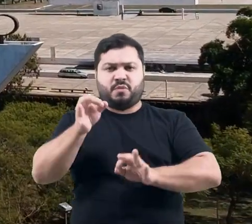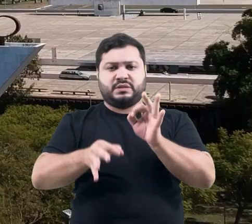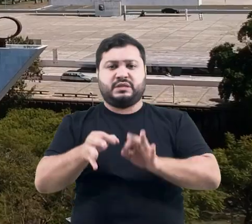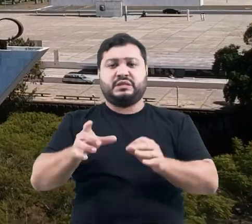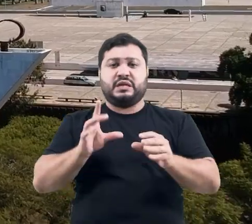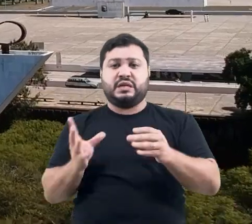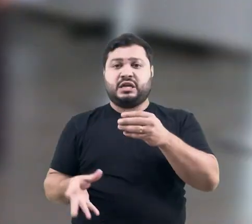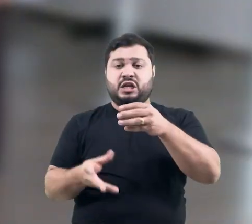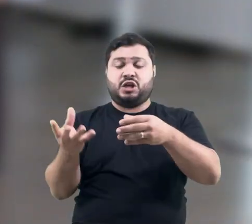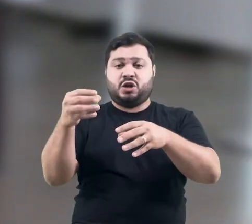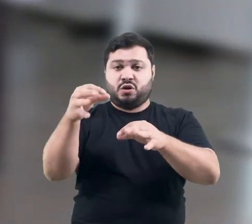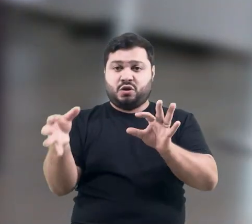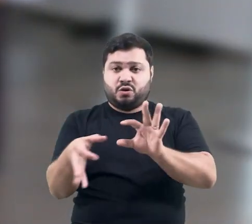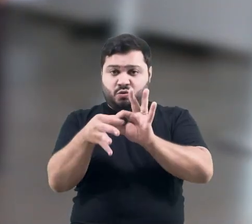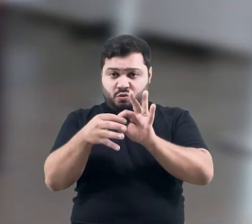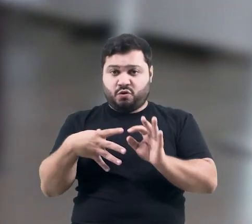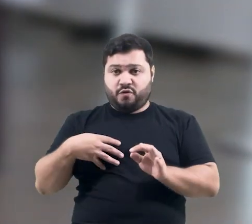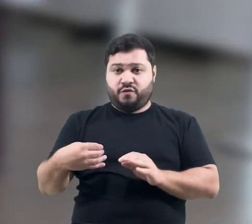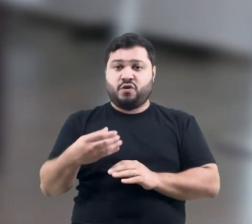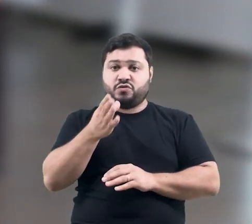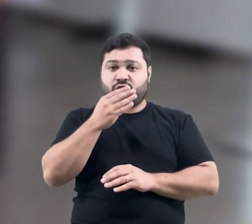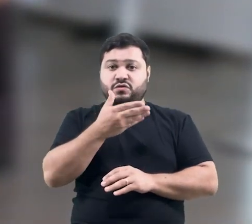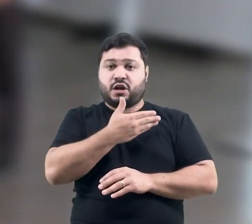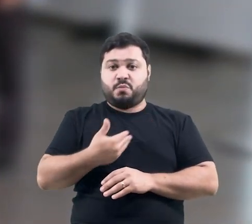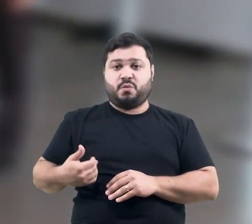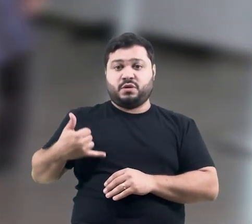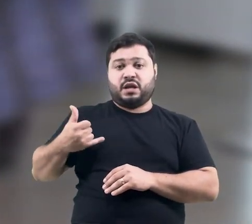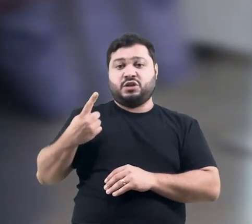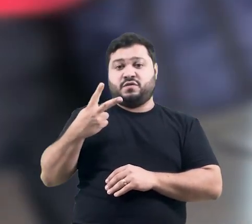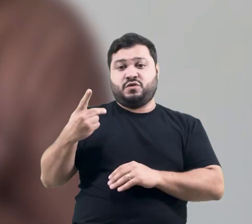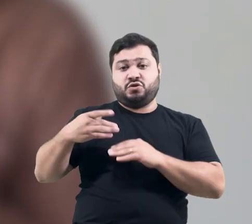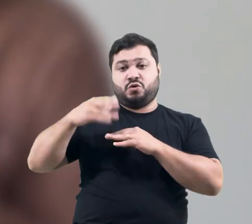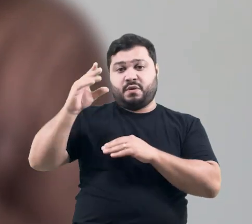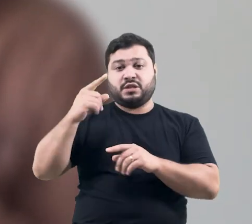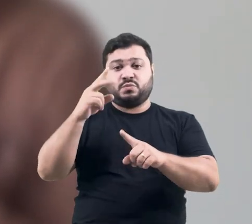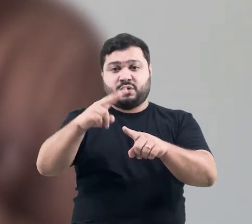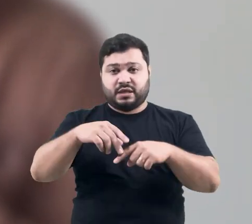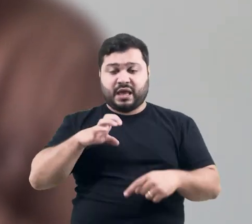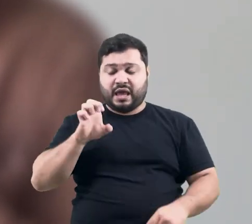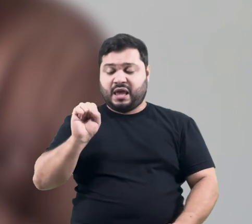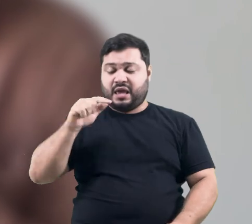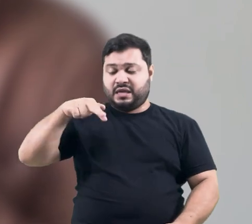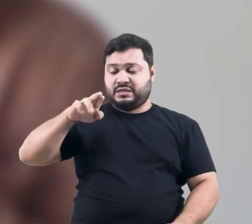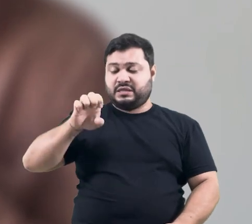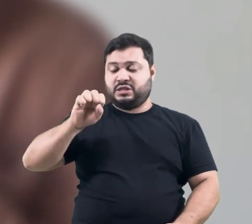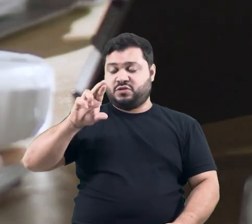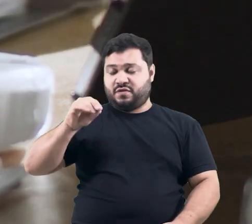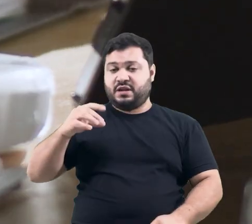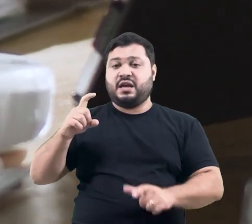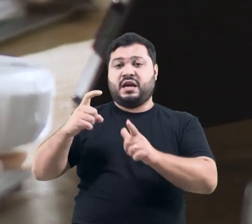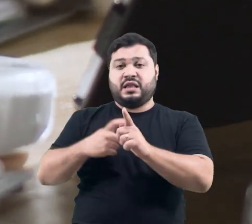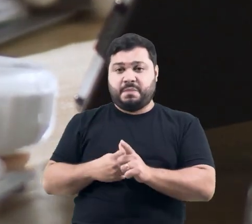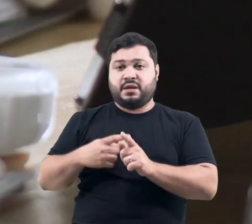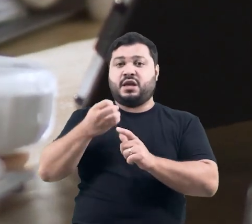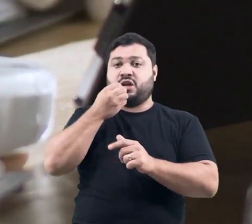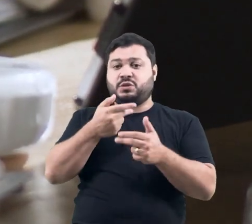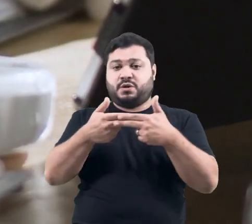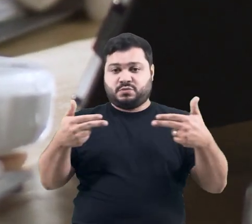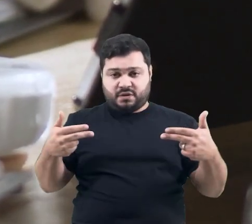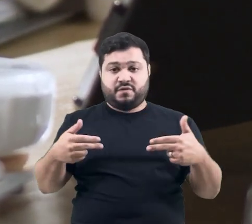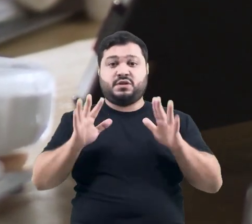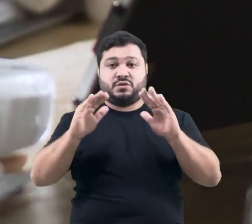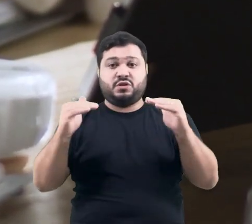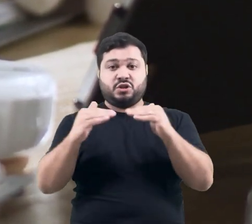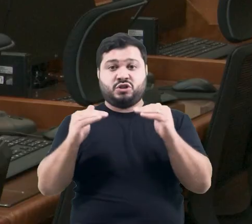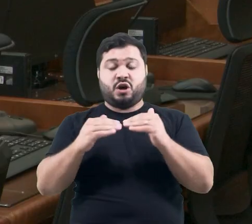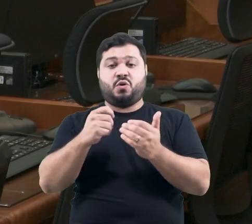reforma à sentença, que incluiu o filho de um servidor público maior de 21 anos com diagnóstico de esquizofrenia como dependente para recebimento dos